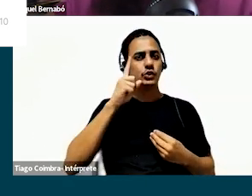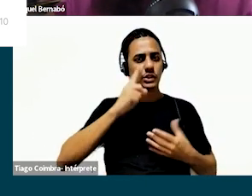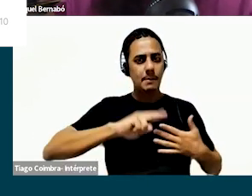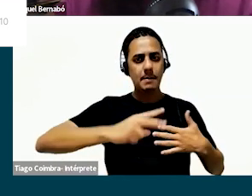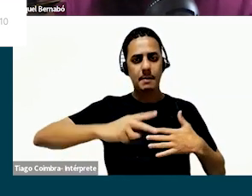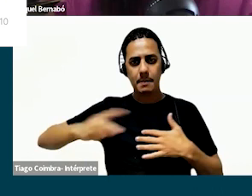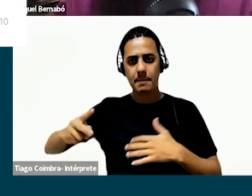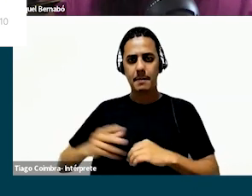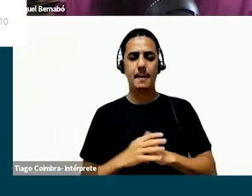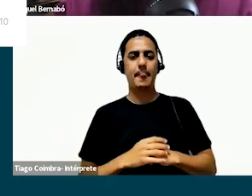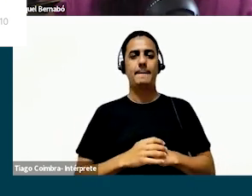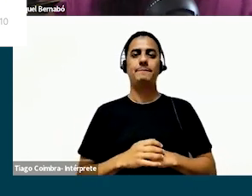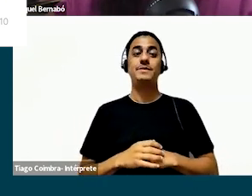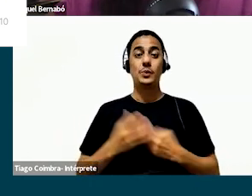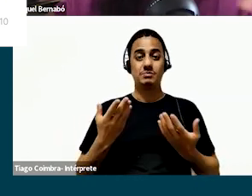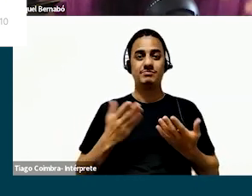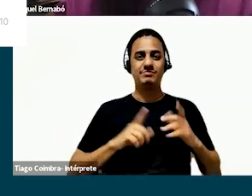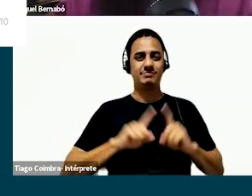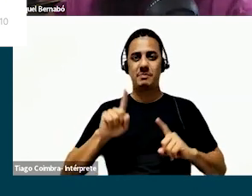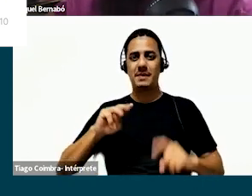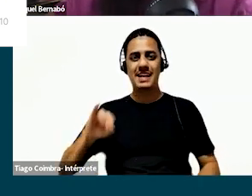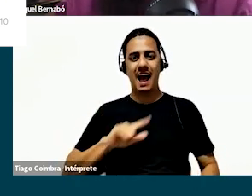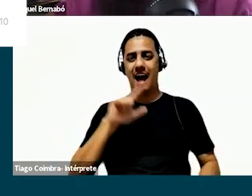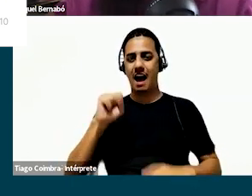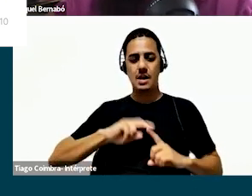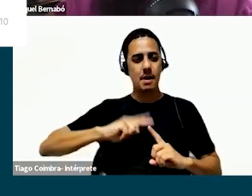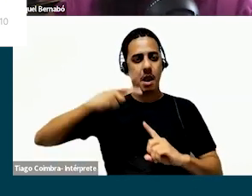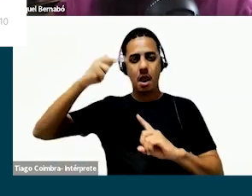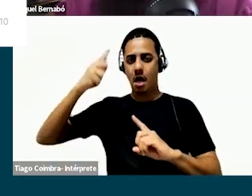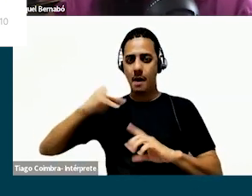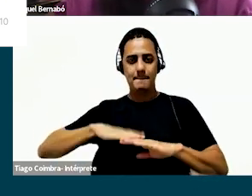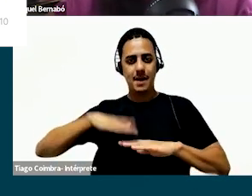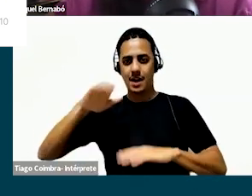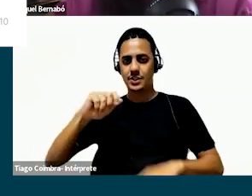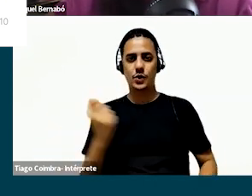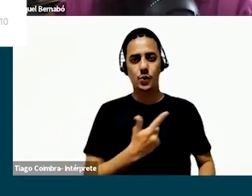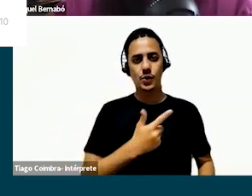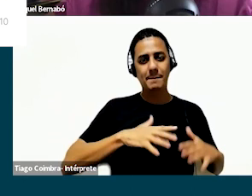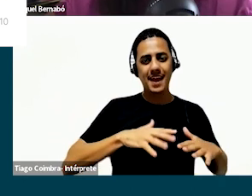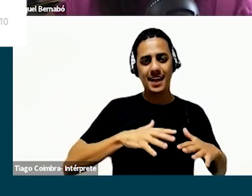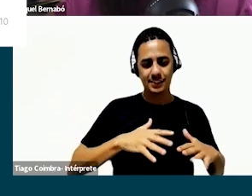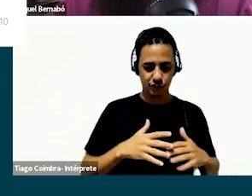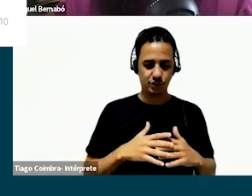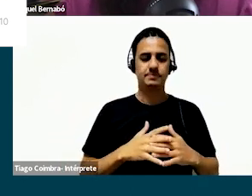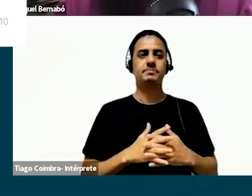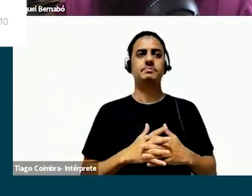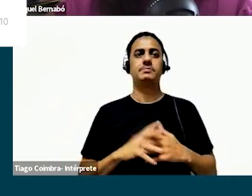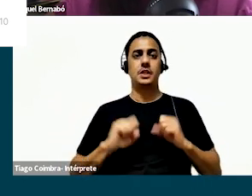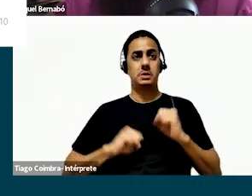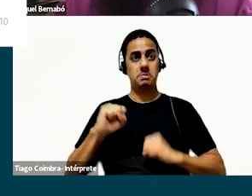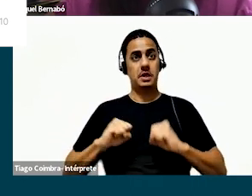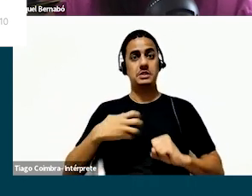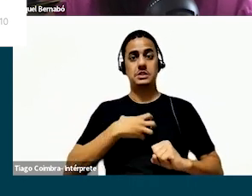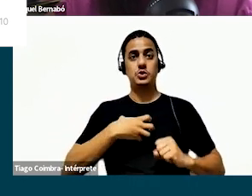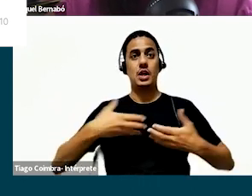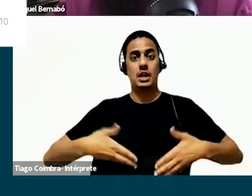transacionando muitas vezes mais por dia, e aí o ticket médio aumentava exponencialmente, era coisa de milhares de vezes maior do que o ticket médio